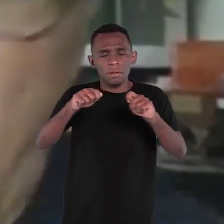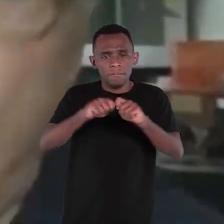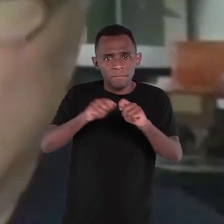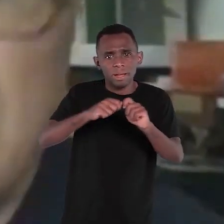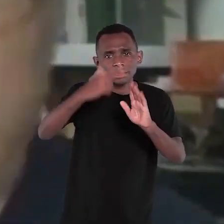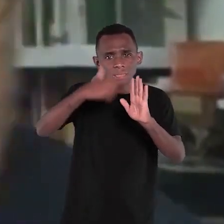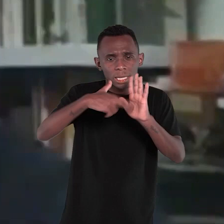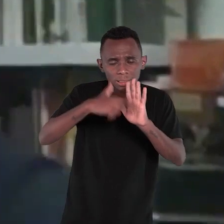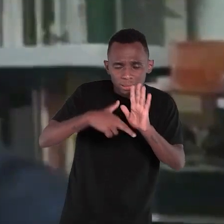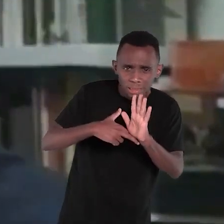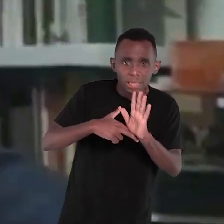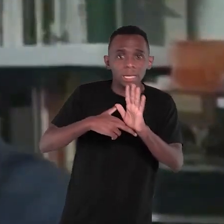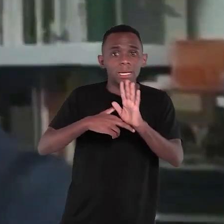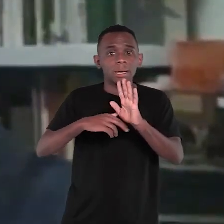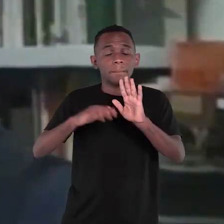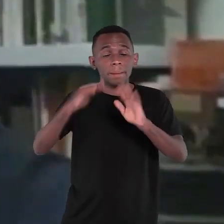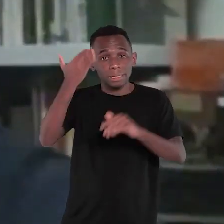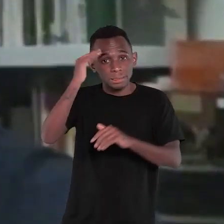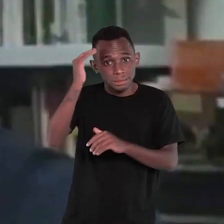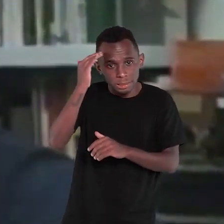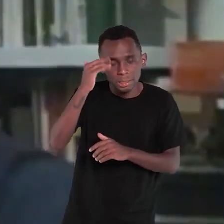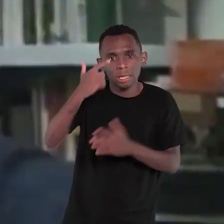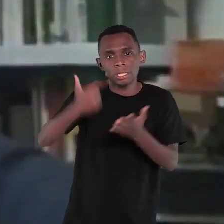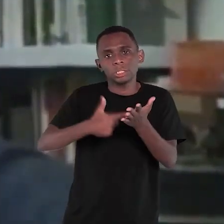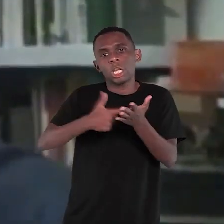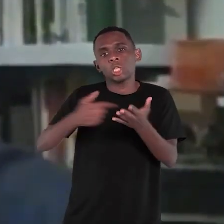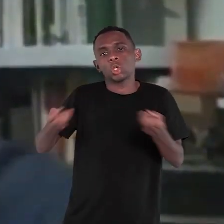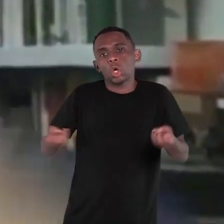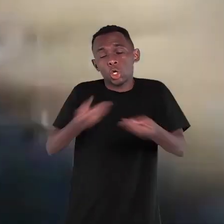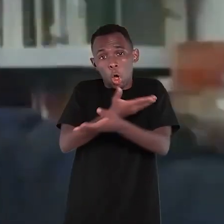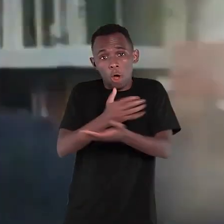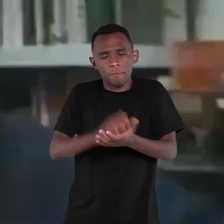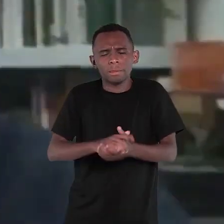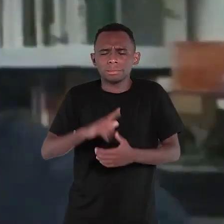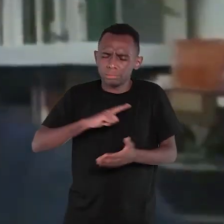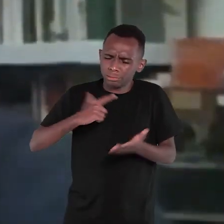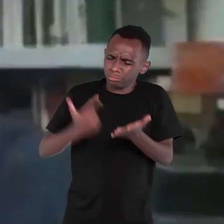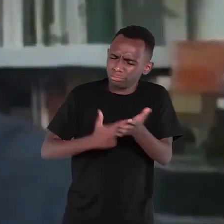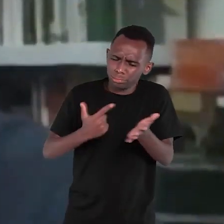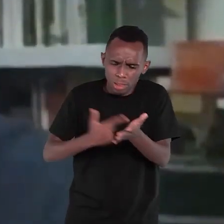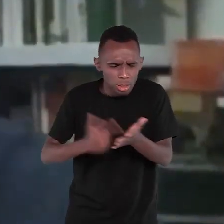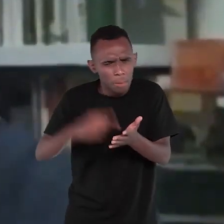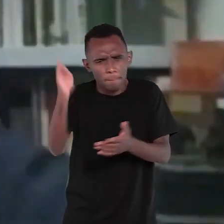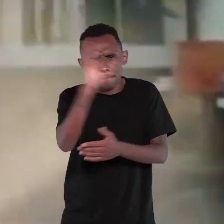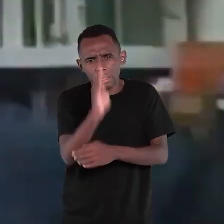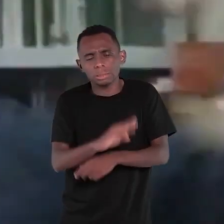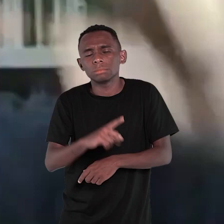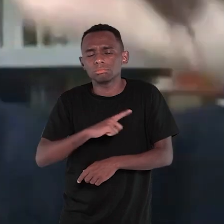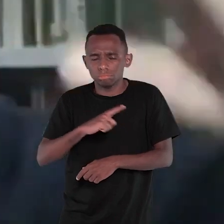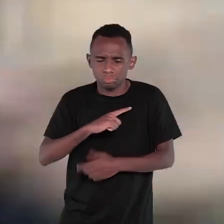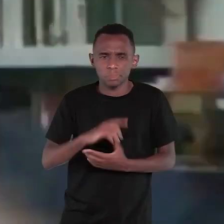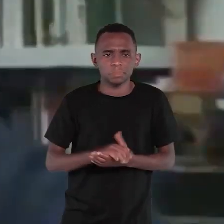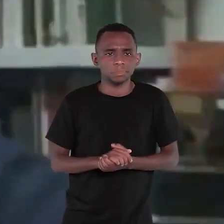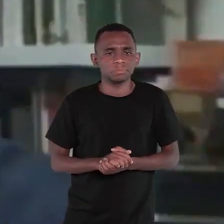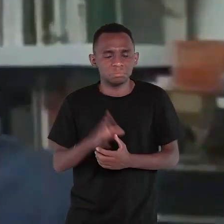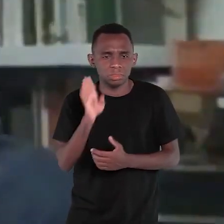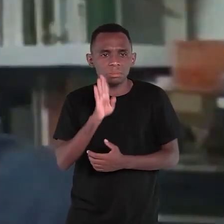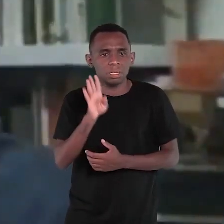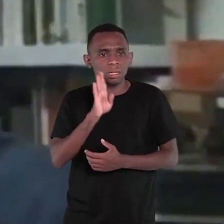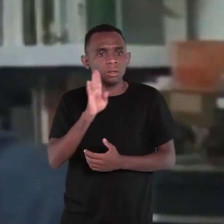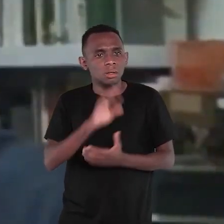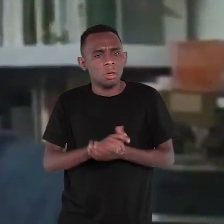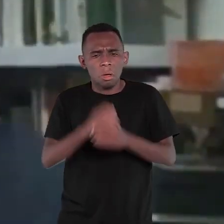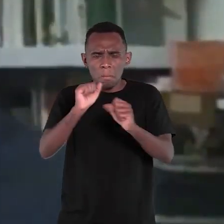resenhas e dá conta da produção da literatura brasileira contemporânea e tal, né? Então, tem muita literatura brasileira contemporânea e tem os títulos.